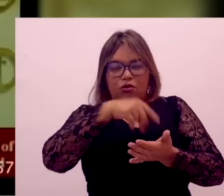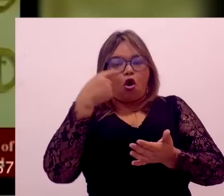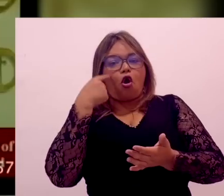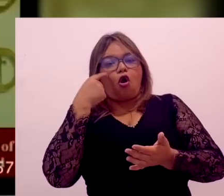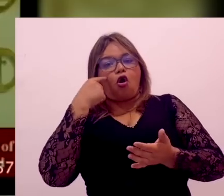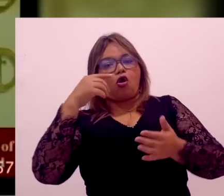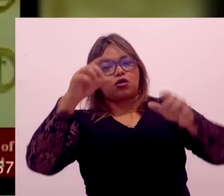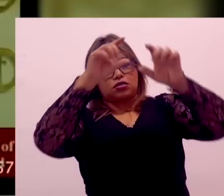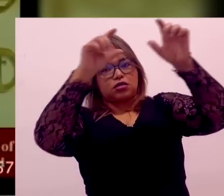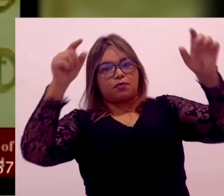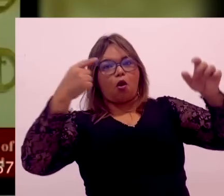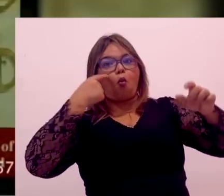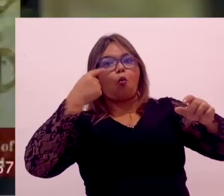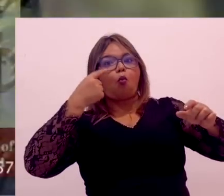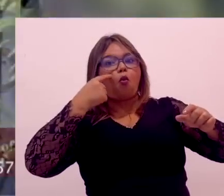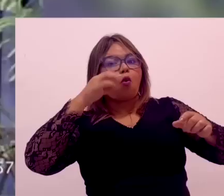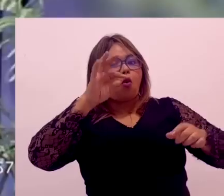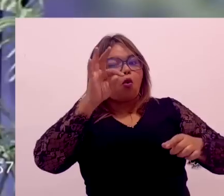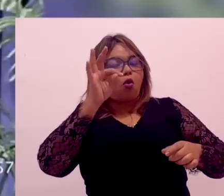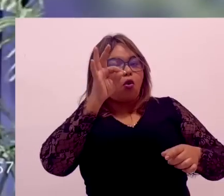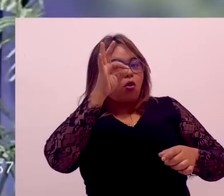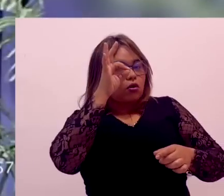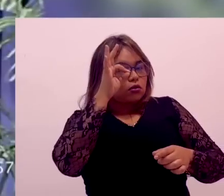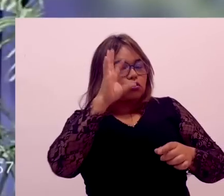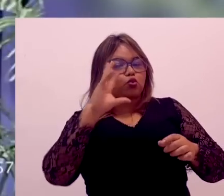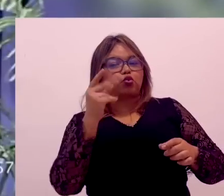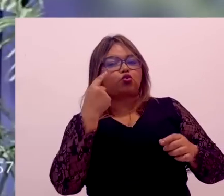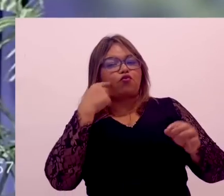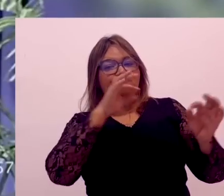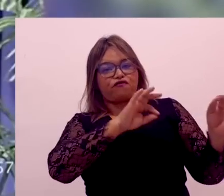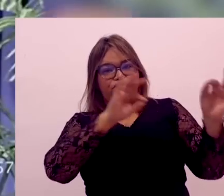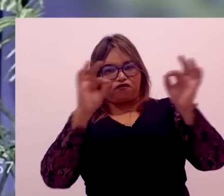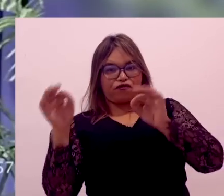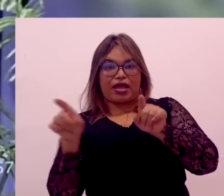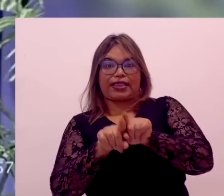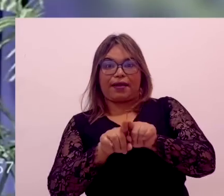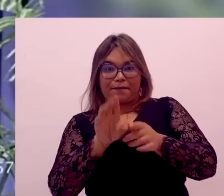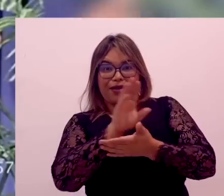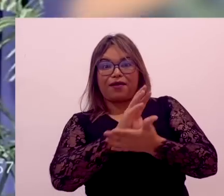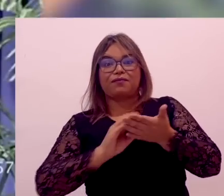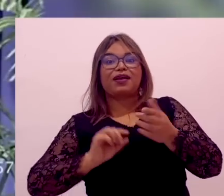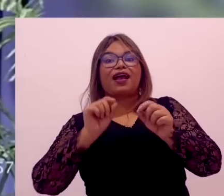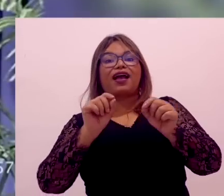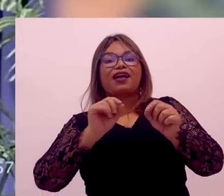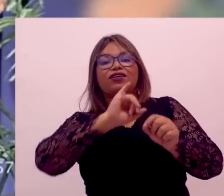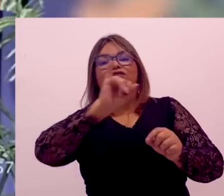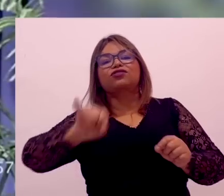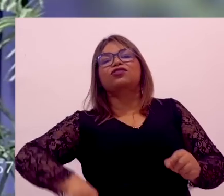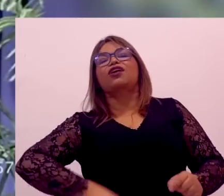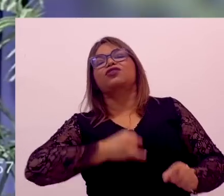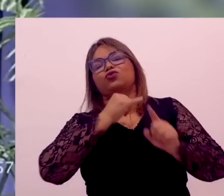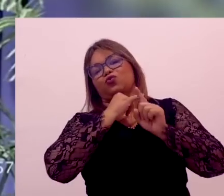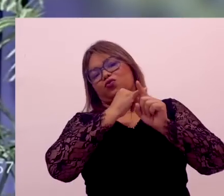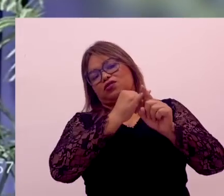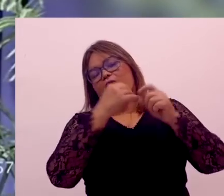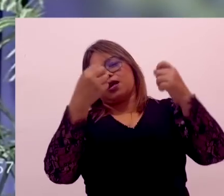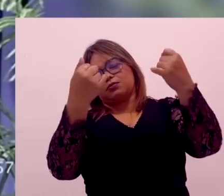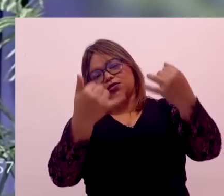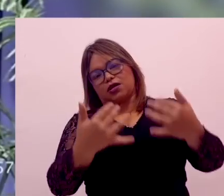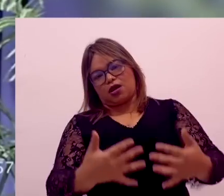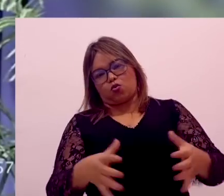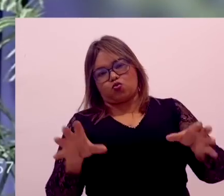jesuítas. Lembram-se na palestra anterior que nós mostramos que a ordem jesuíta criou a maçonaria? Escreveu os seus